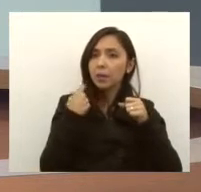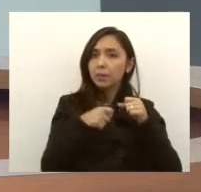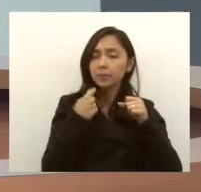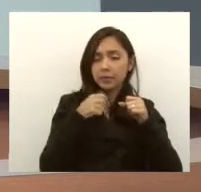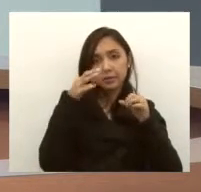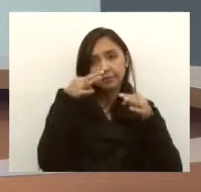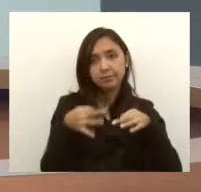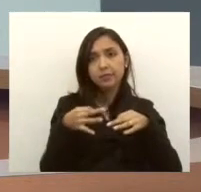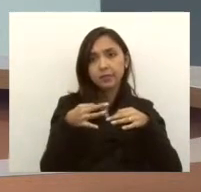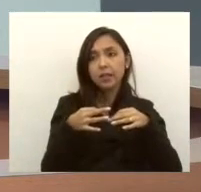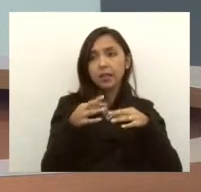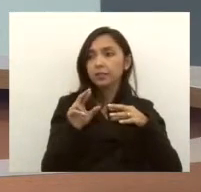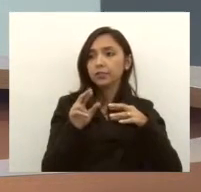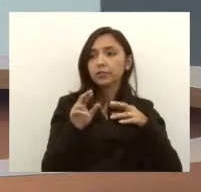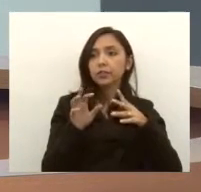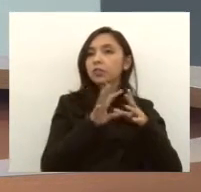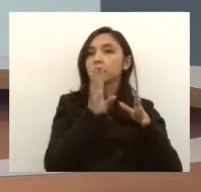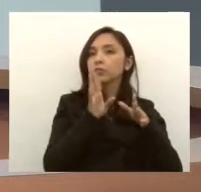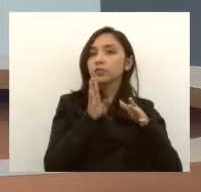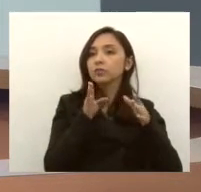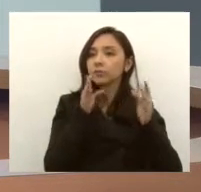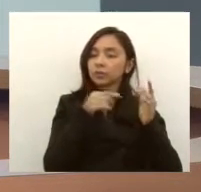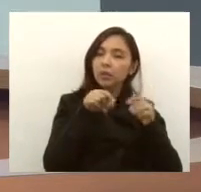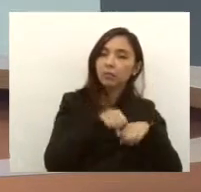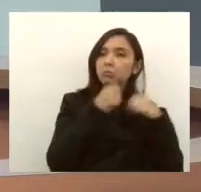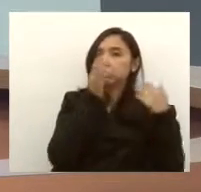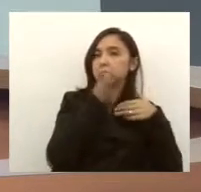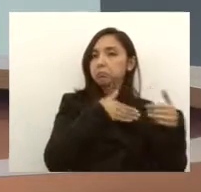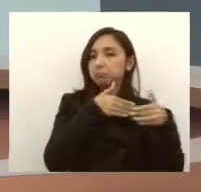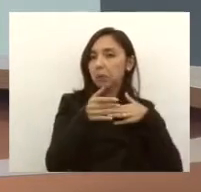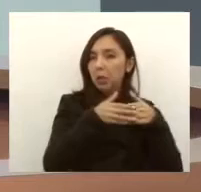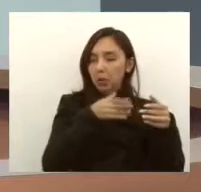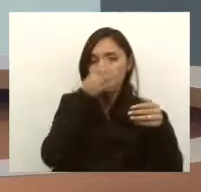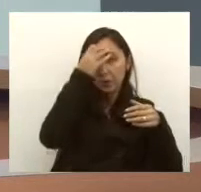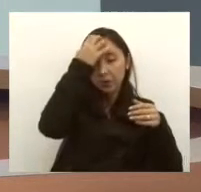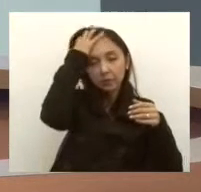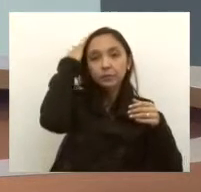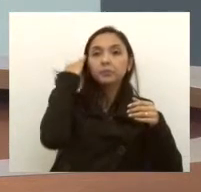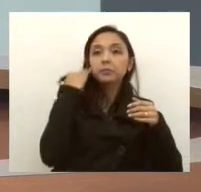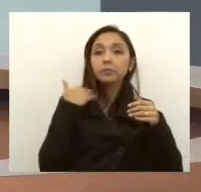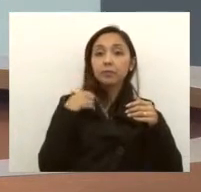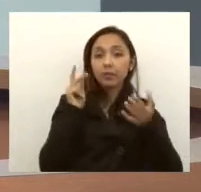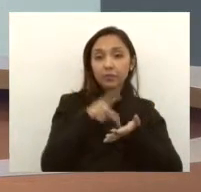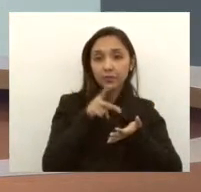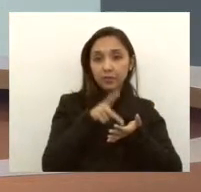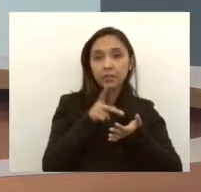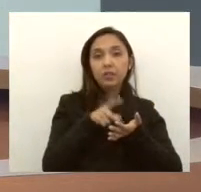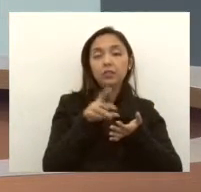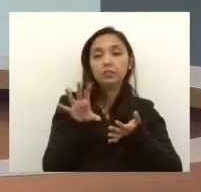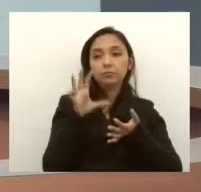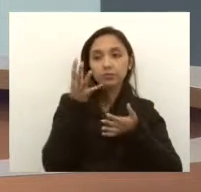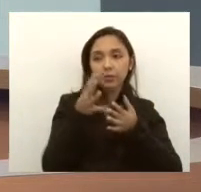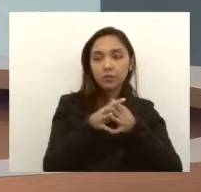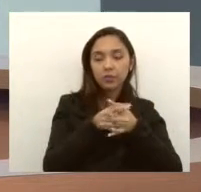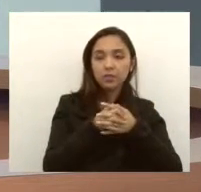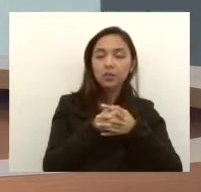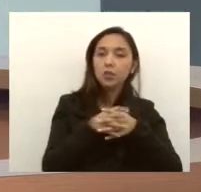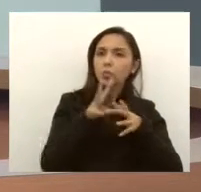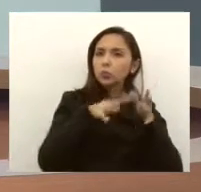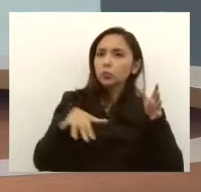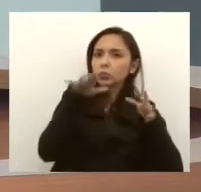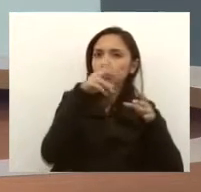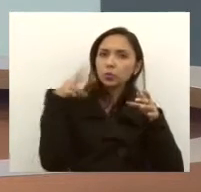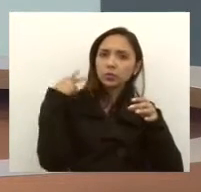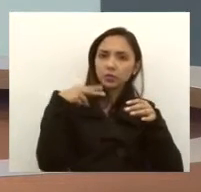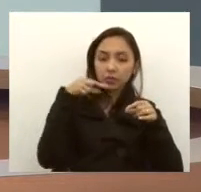erudita, né? Não dá para obstruir a sessão de qualquer jeito. Na verdade, acaba fazendo com que todos os